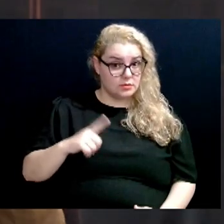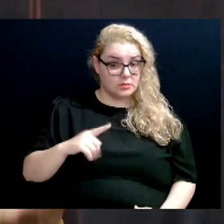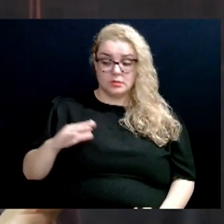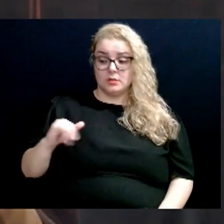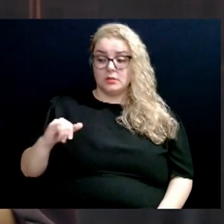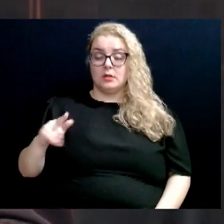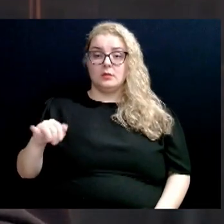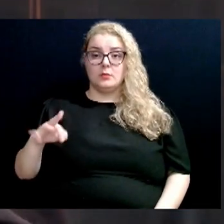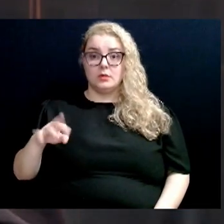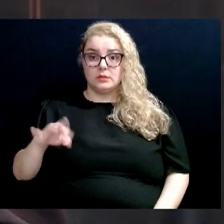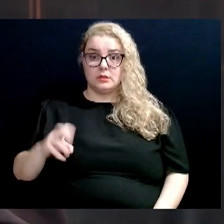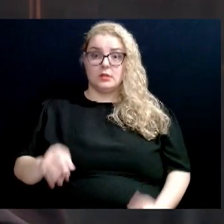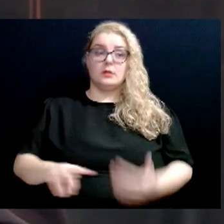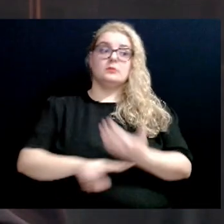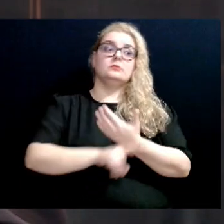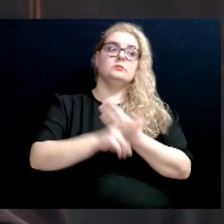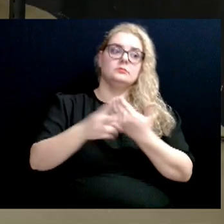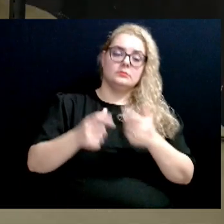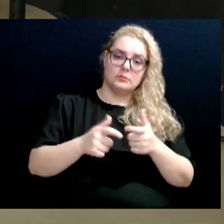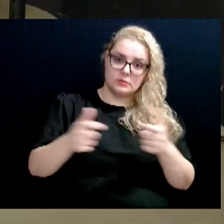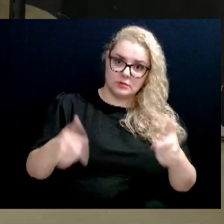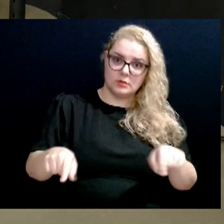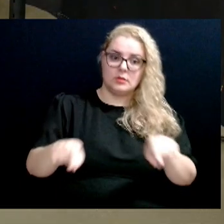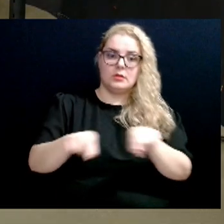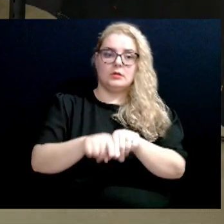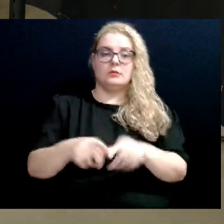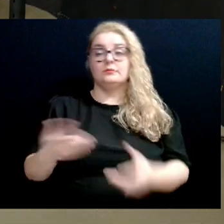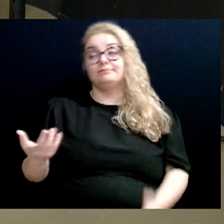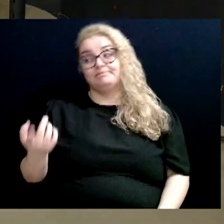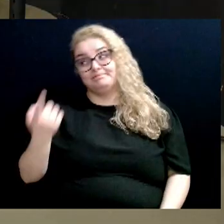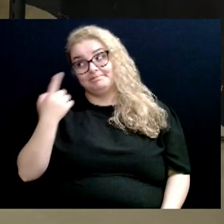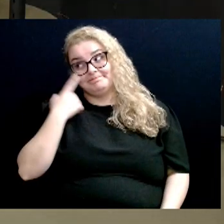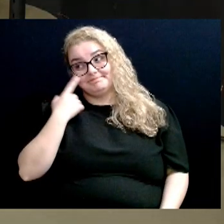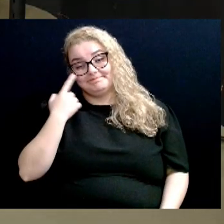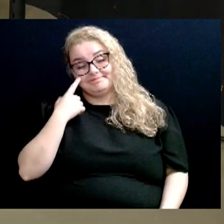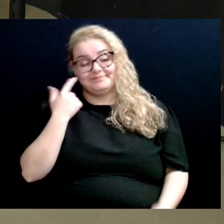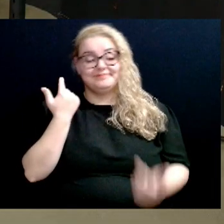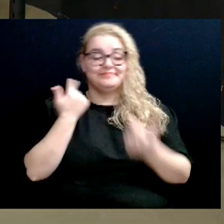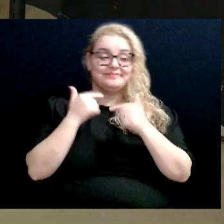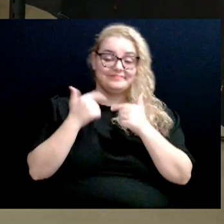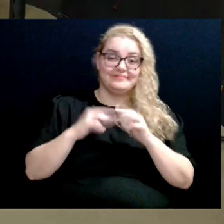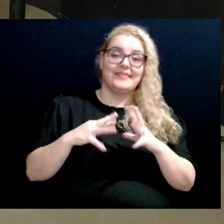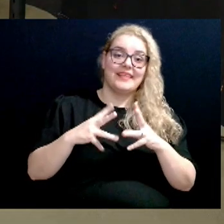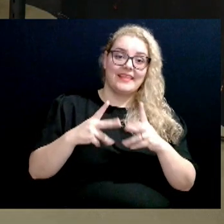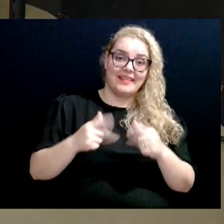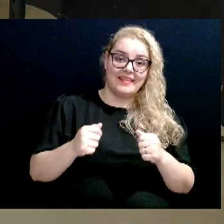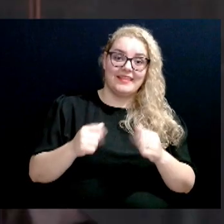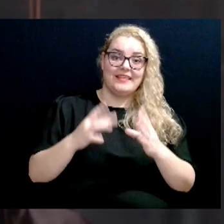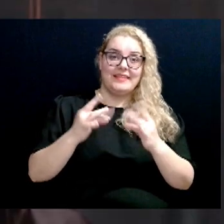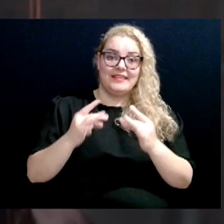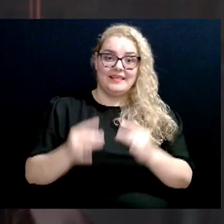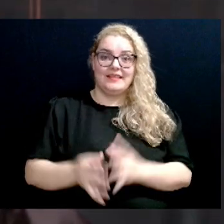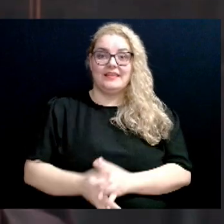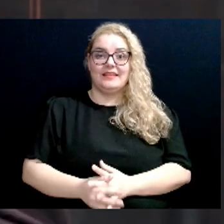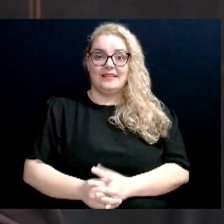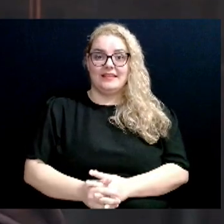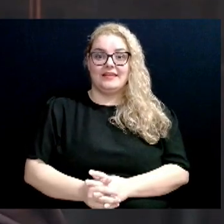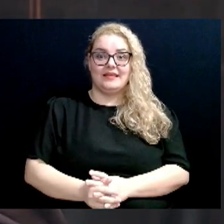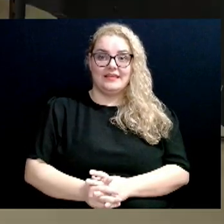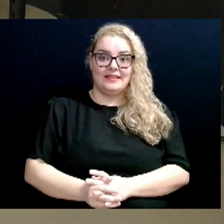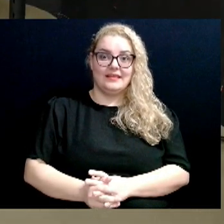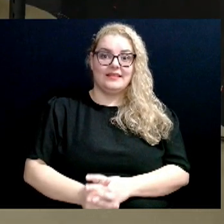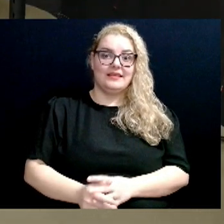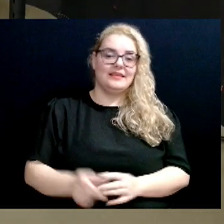altas também. Nossa, então, gente. É tudo muito... E tem muita coisa se vendendo por aí. Demais,